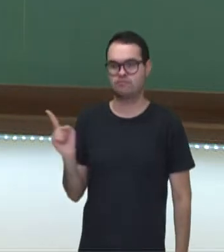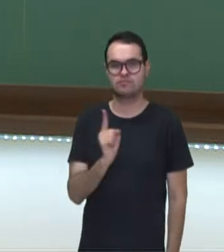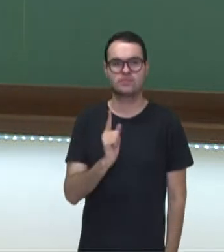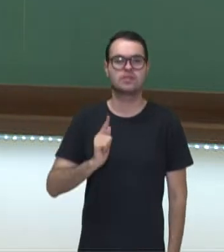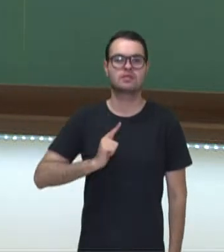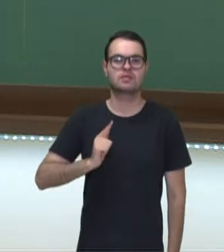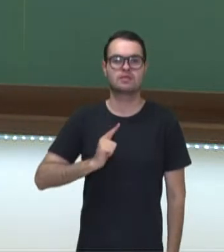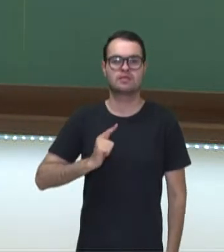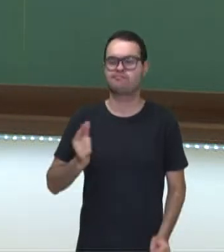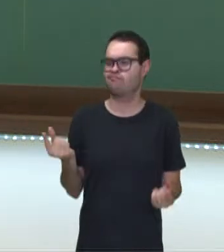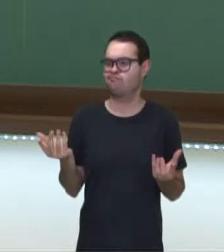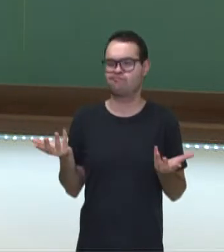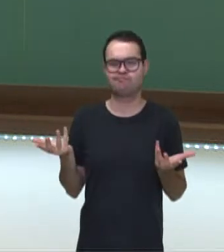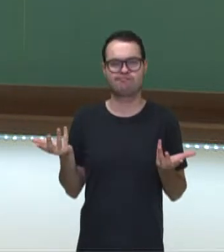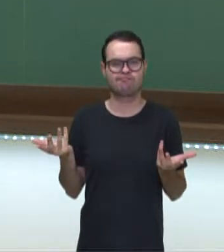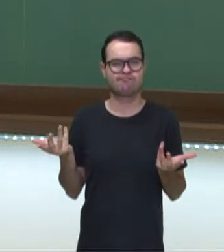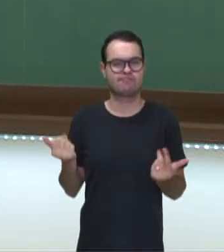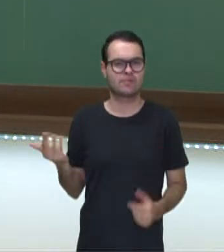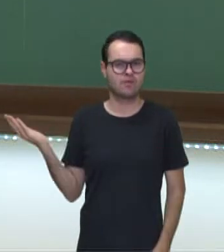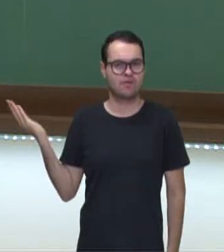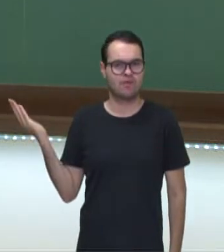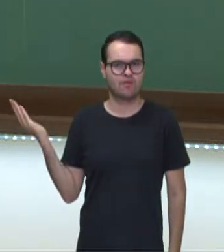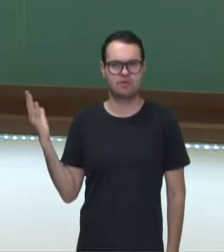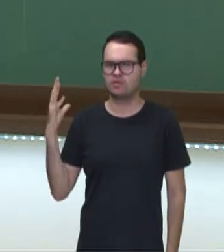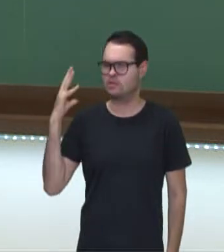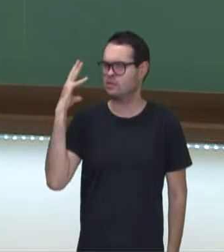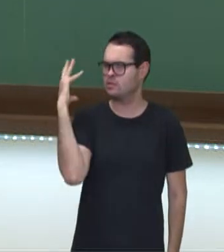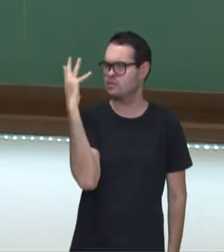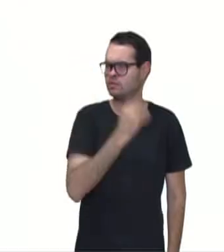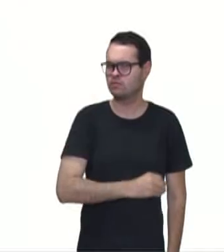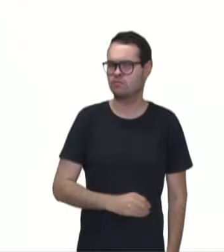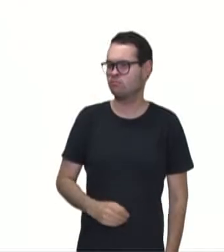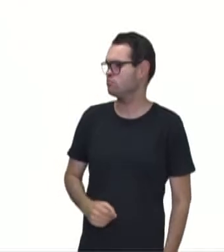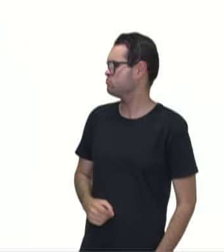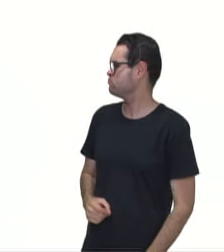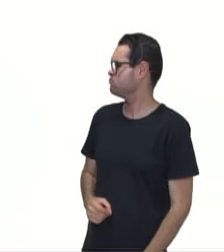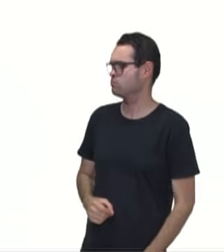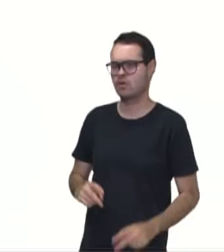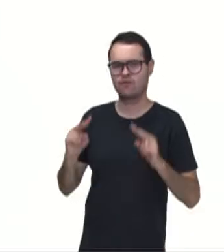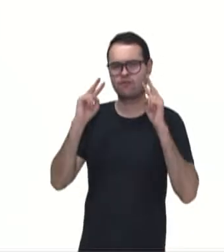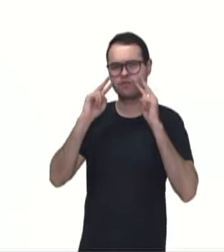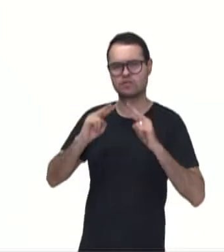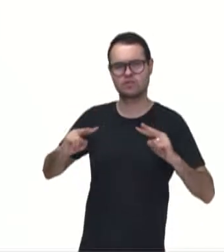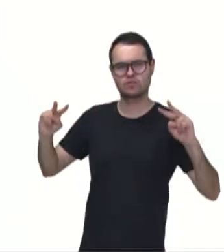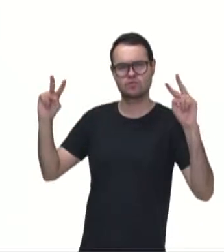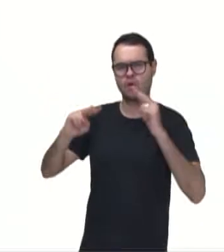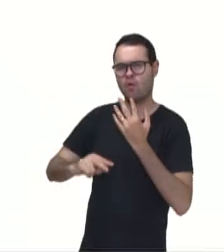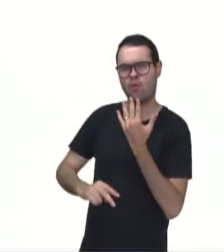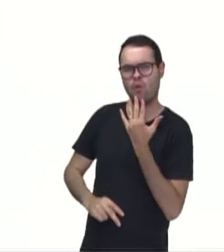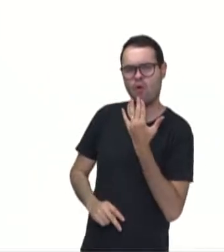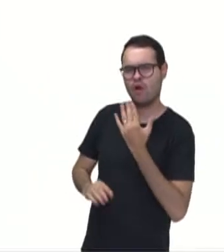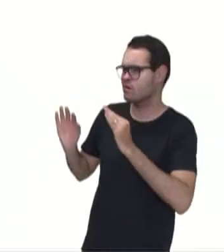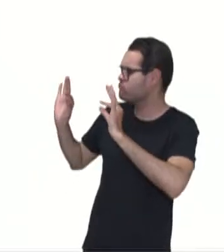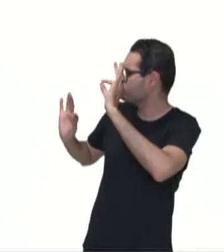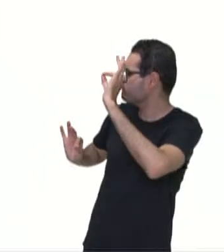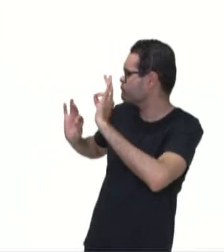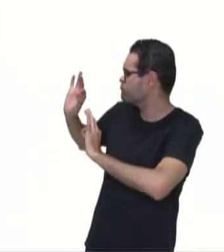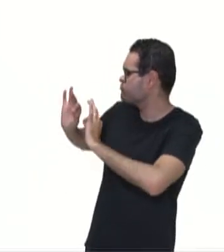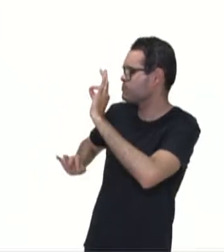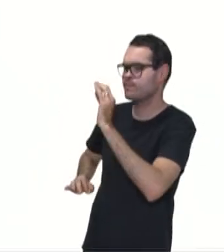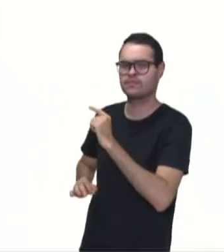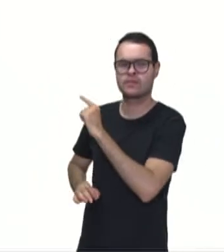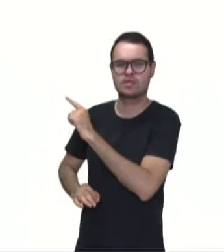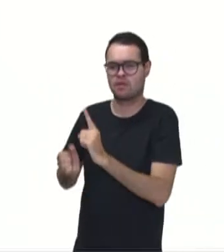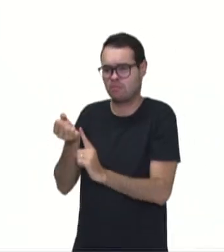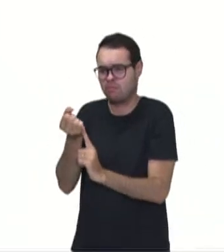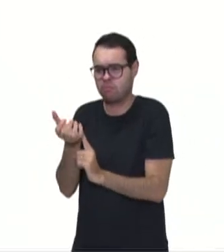traz toda a riqueza desse gênero. Observem como é bonito, como é visual e colorido, Observem como a linguagem verbal e não